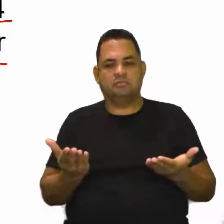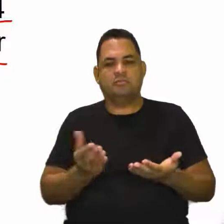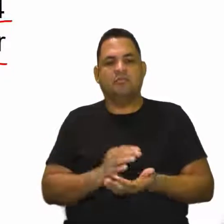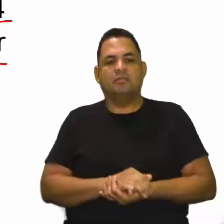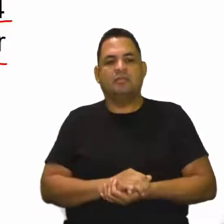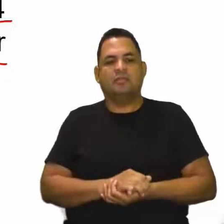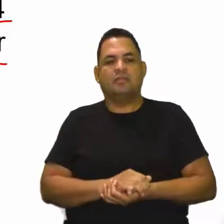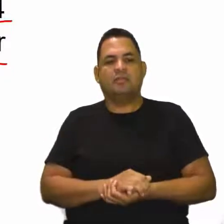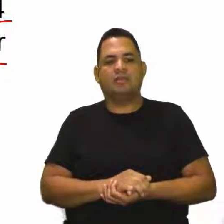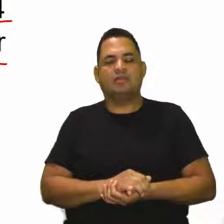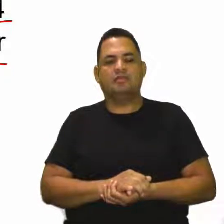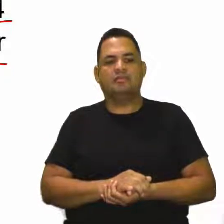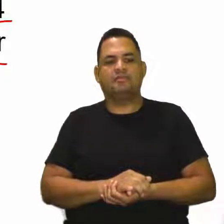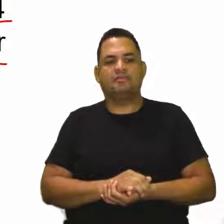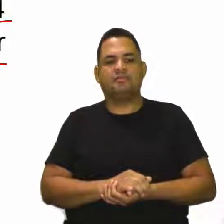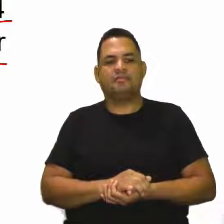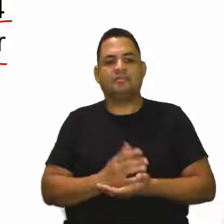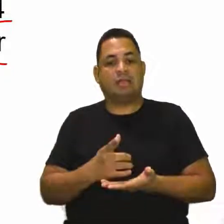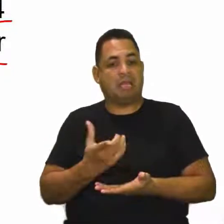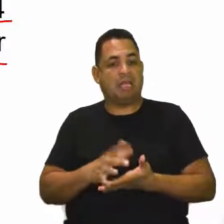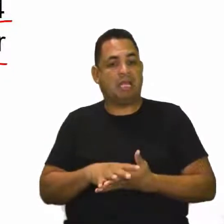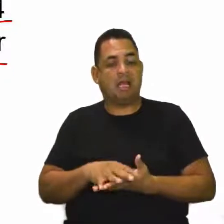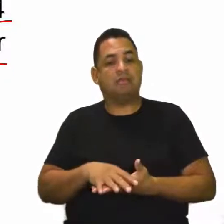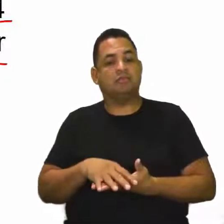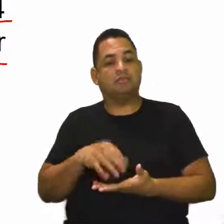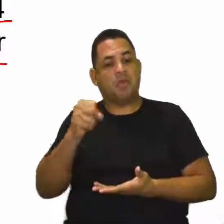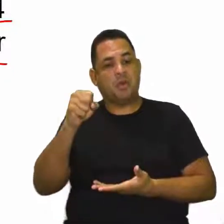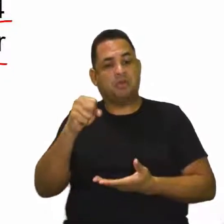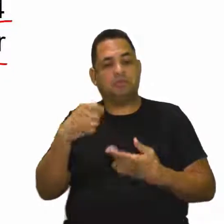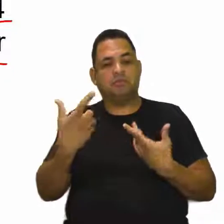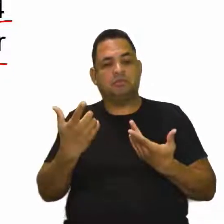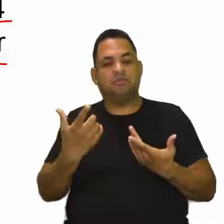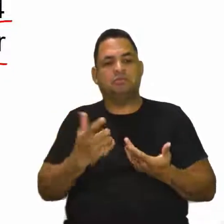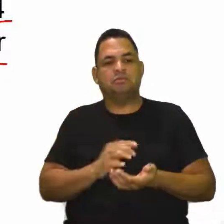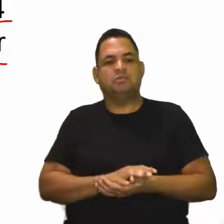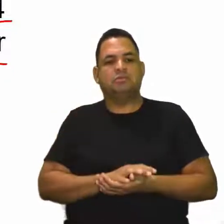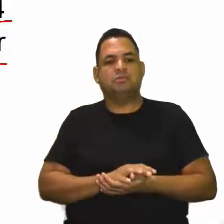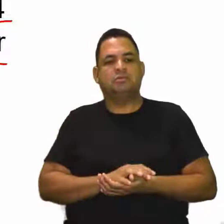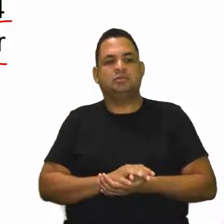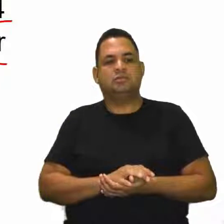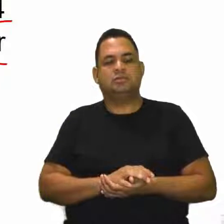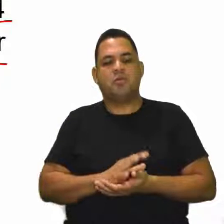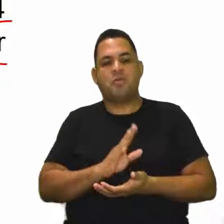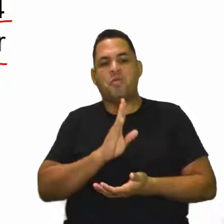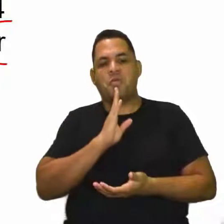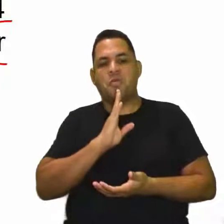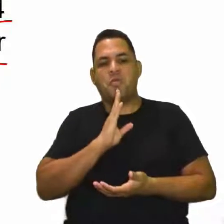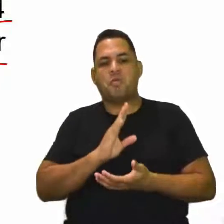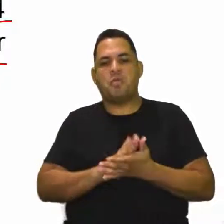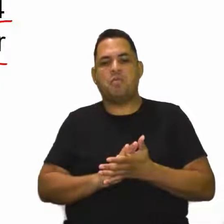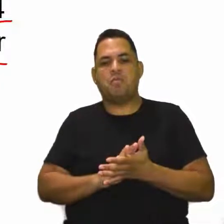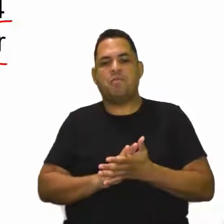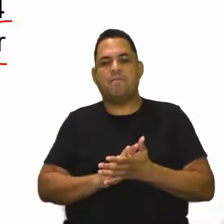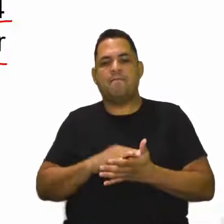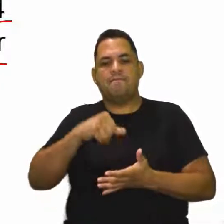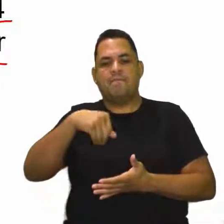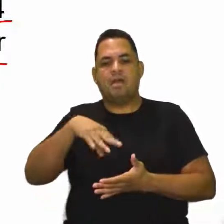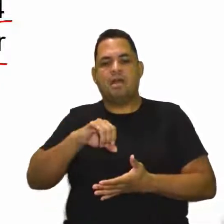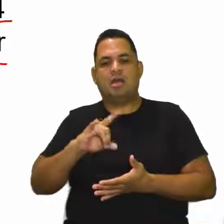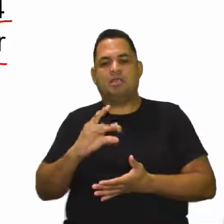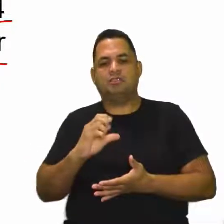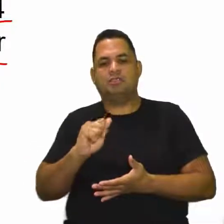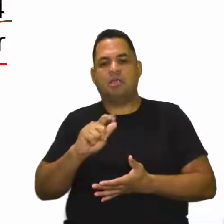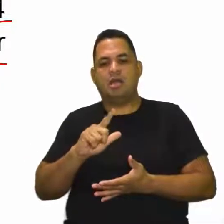cima, vem tentar a sorte, como eles falam, né? Ficou conhecido como o Marechal